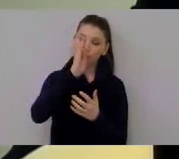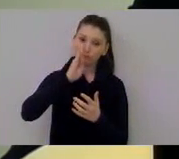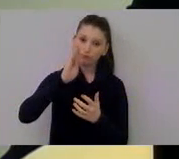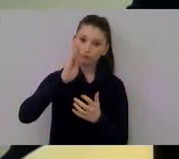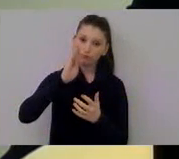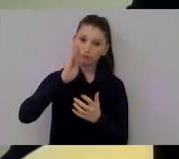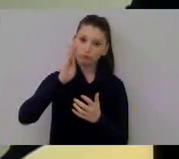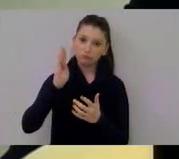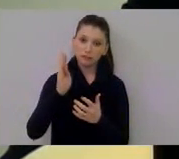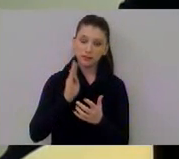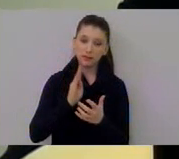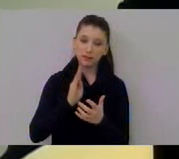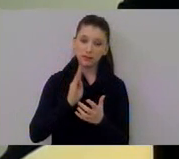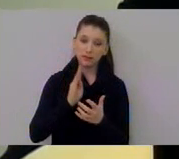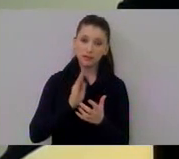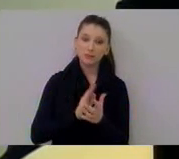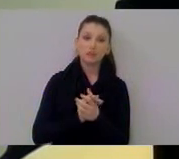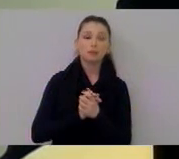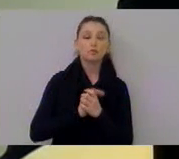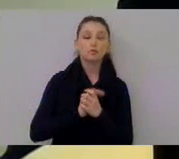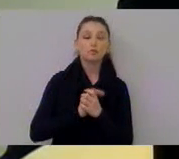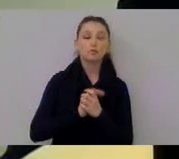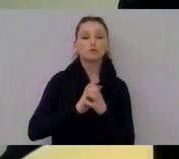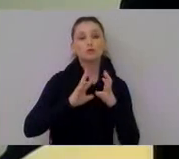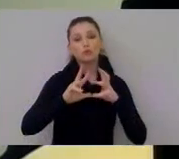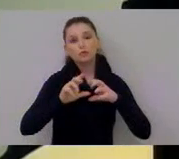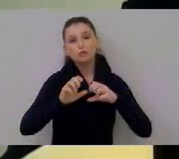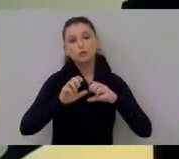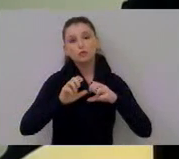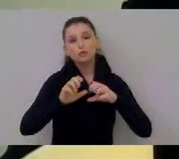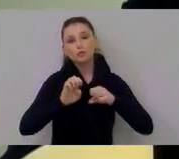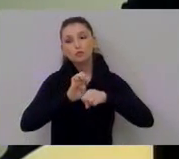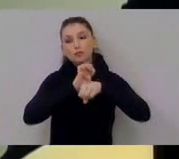o estado de Santa Catarina,